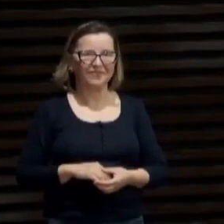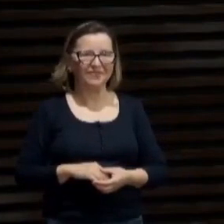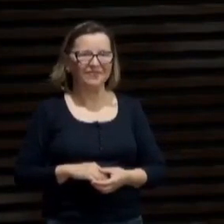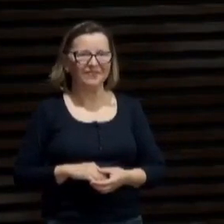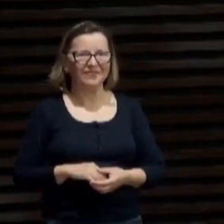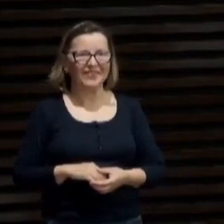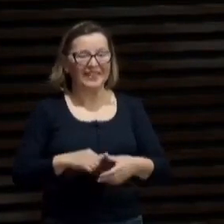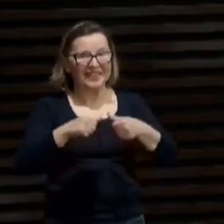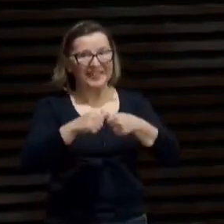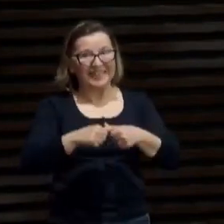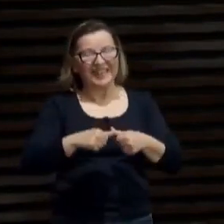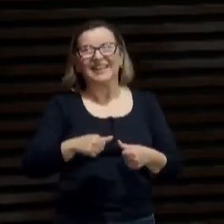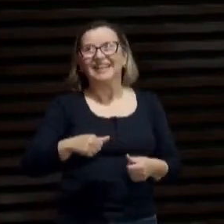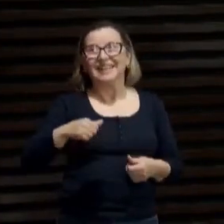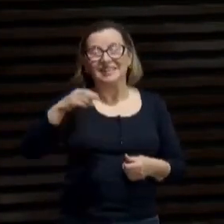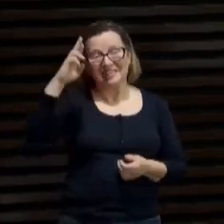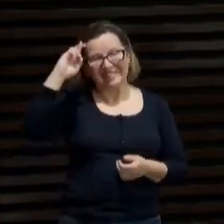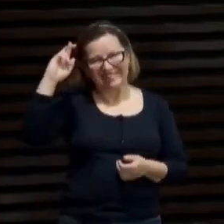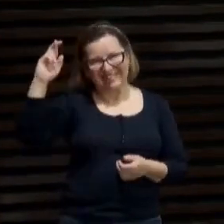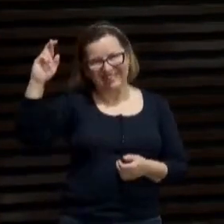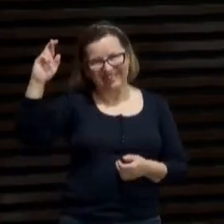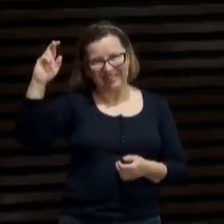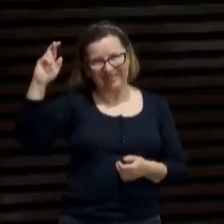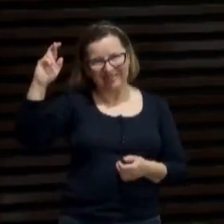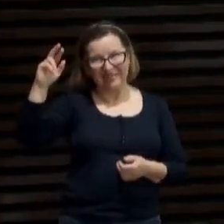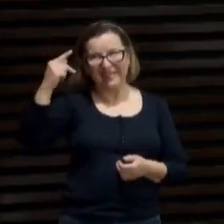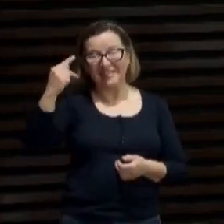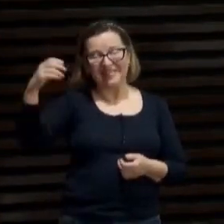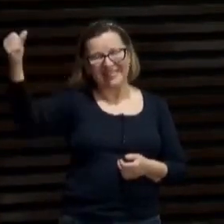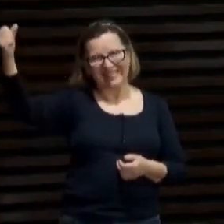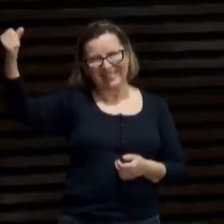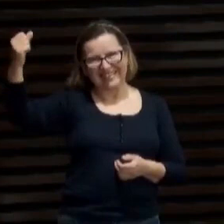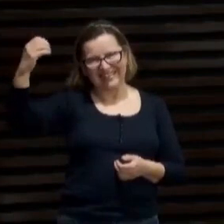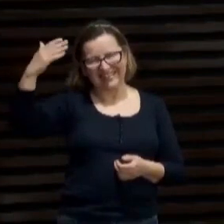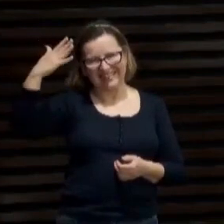No Senhor. Na sua graça.